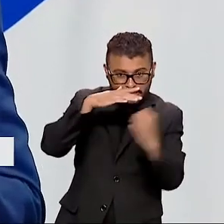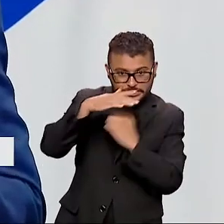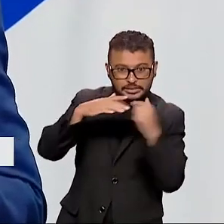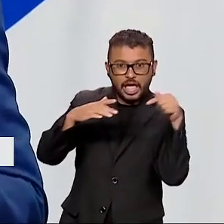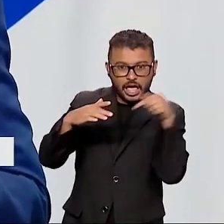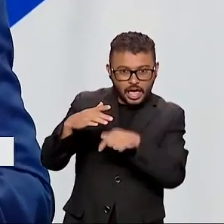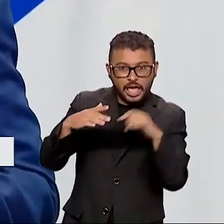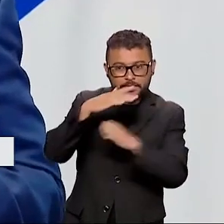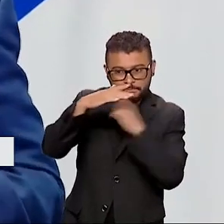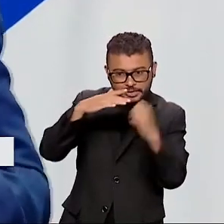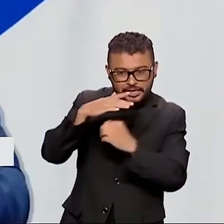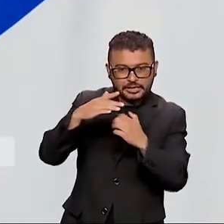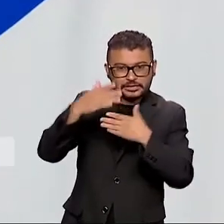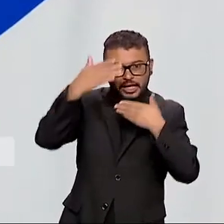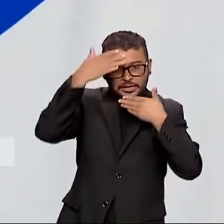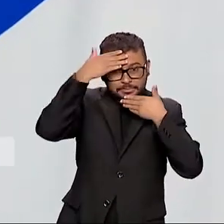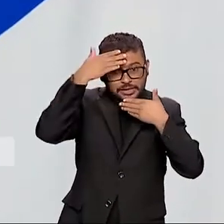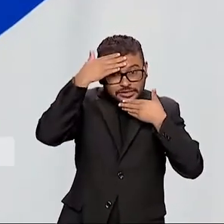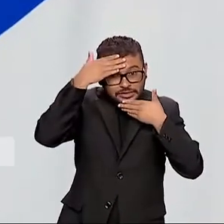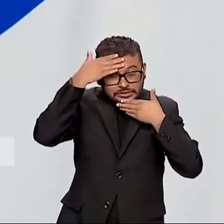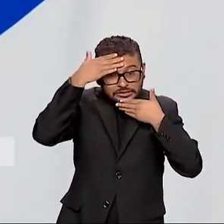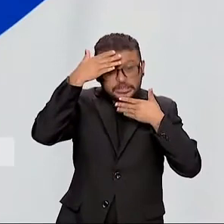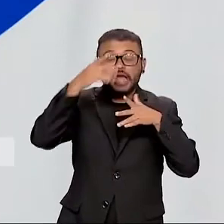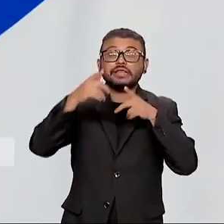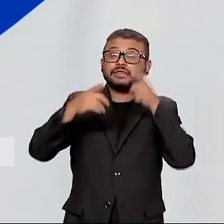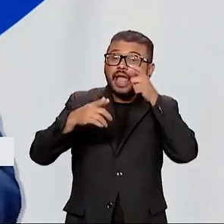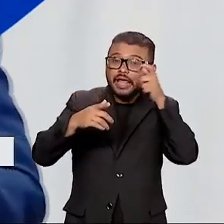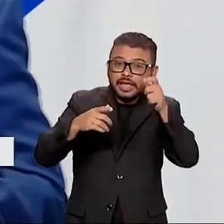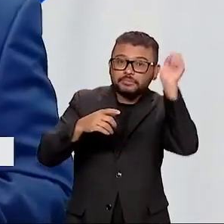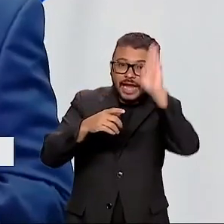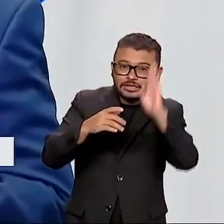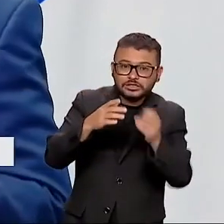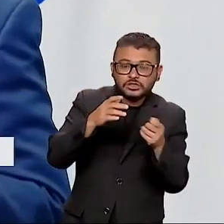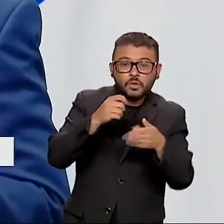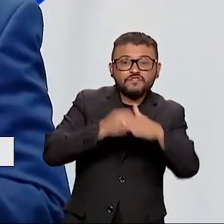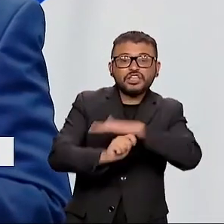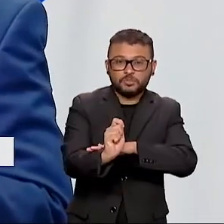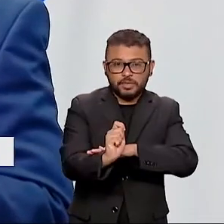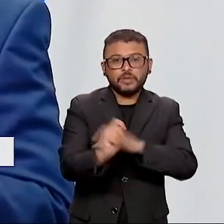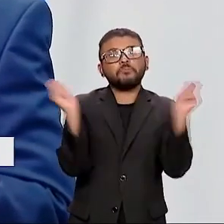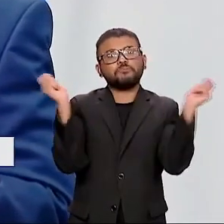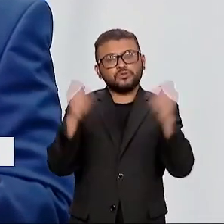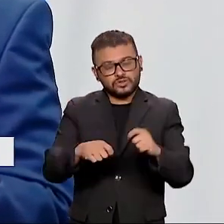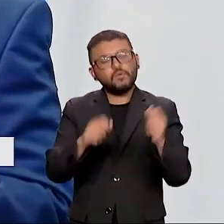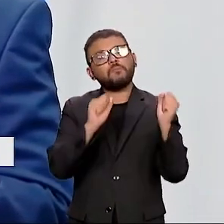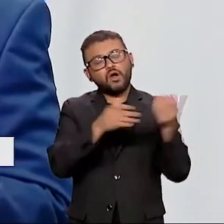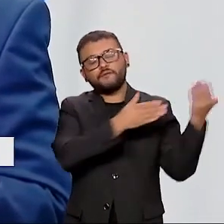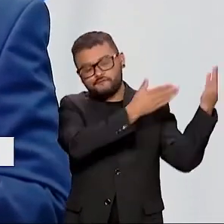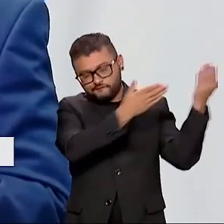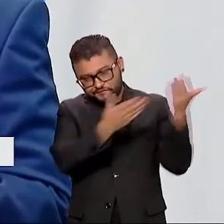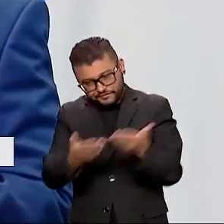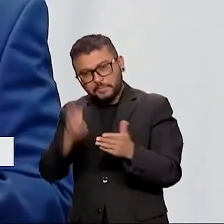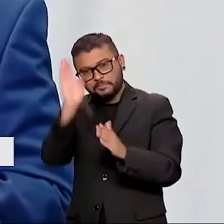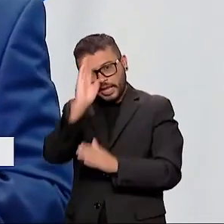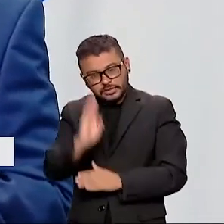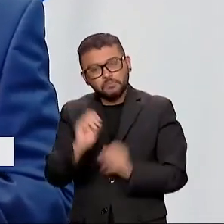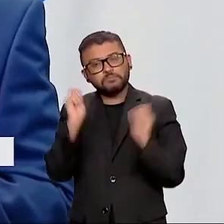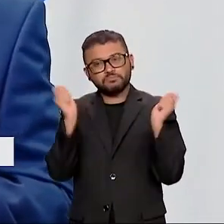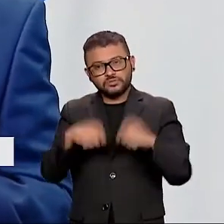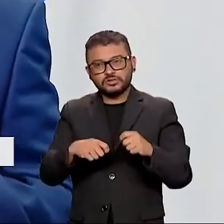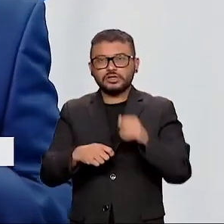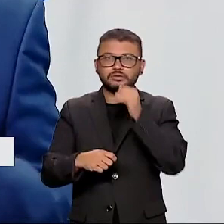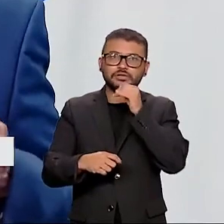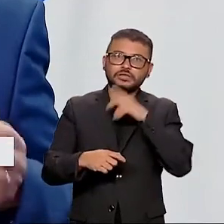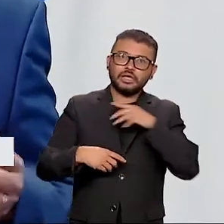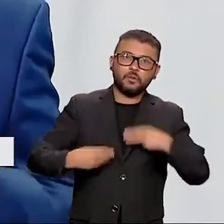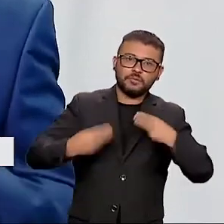Arábia Saudita que queiram fazer investimento no Brasil, o Brasil terá interesse em receber esses empresários, seja através